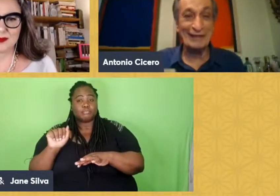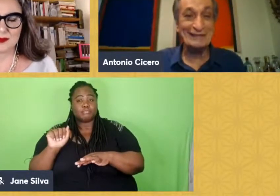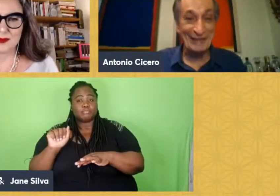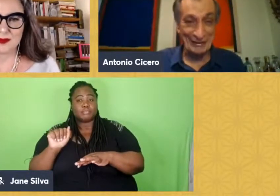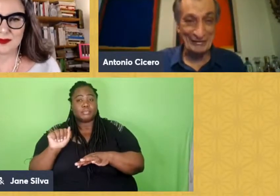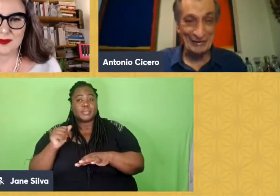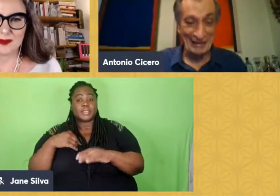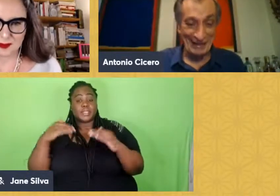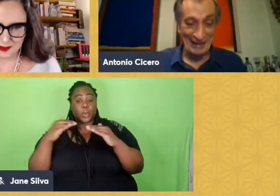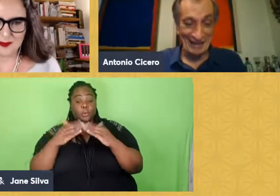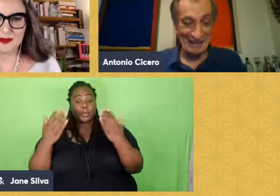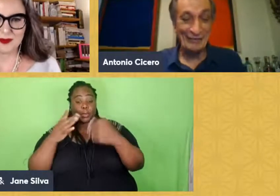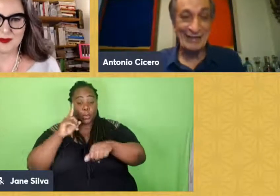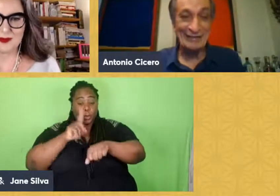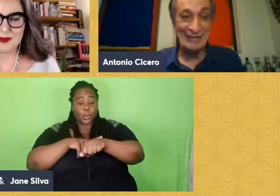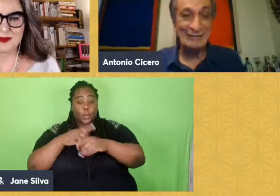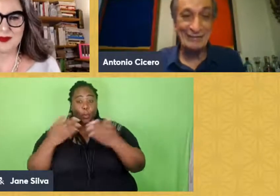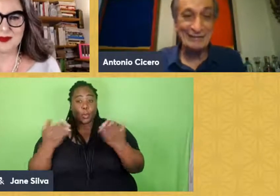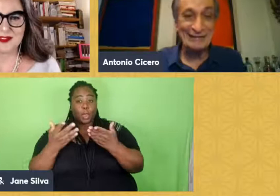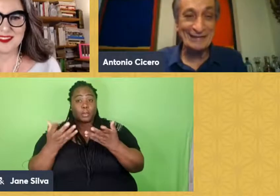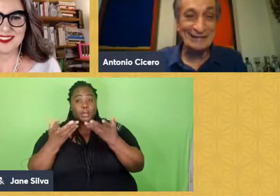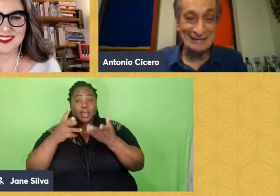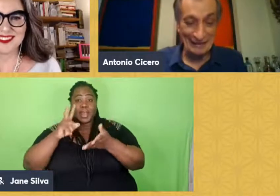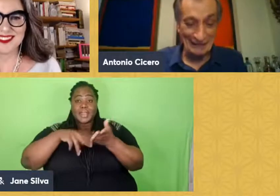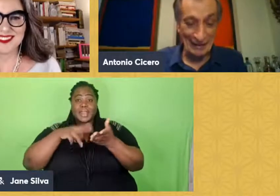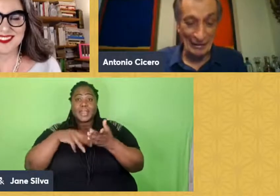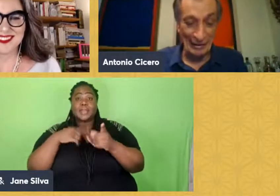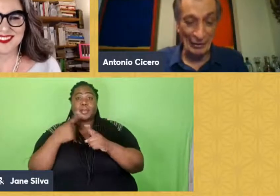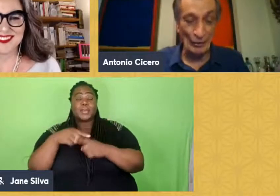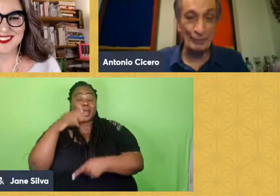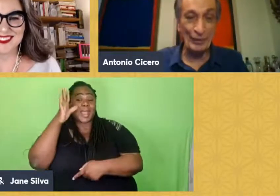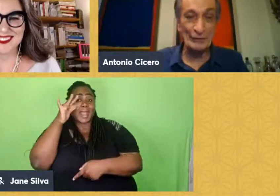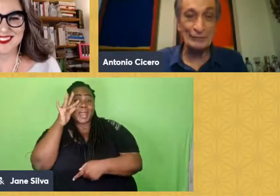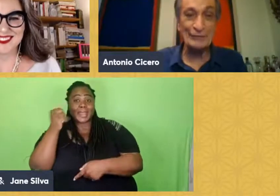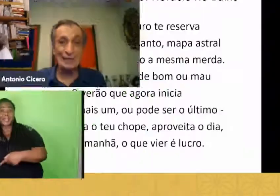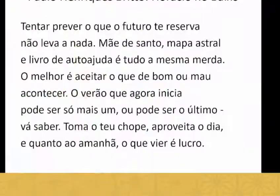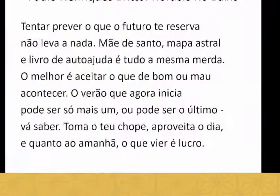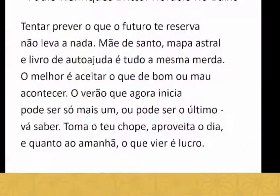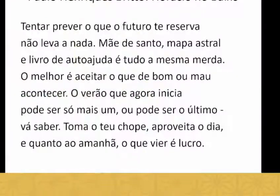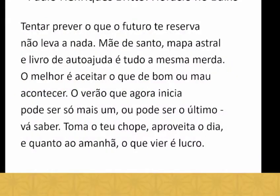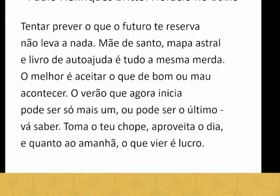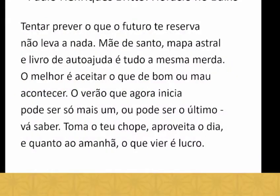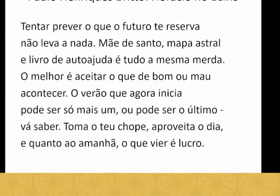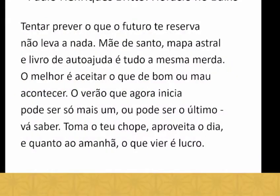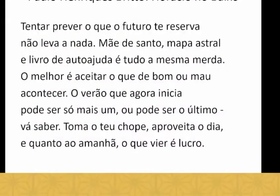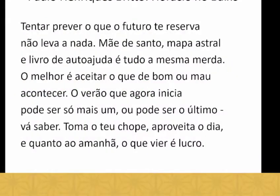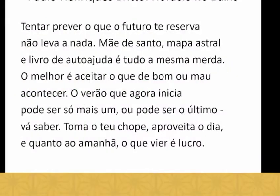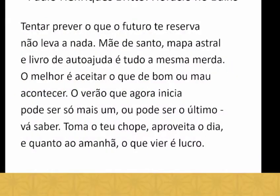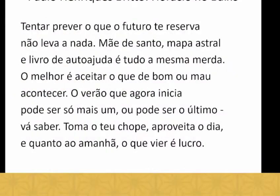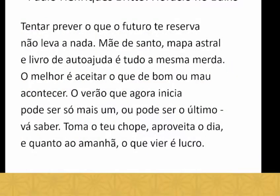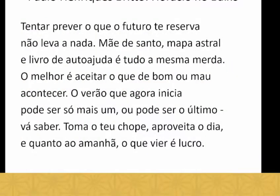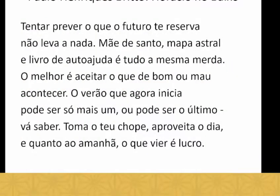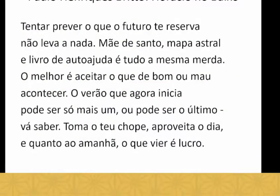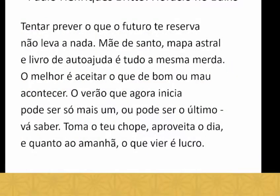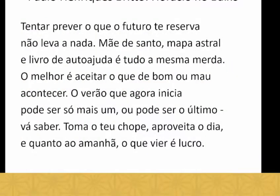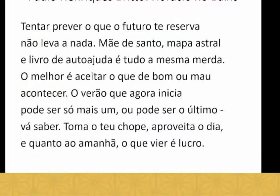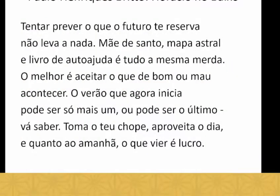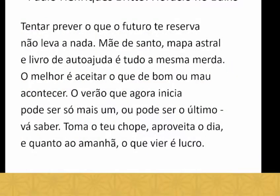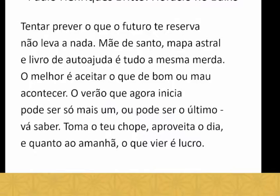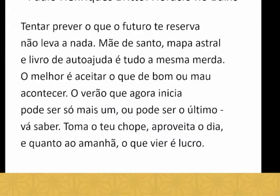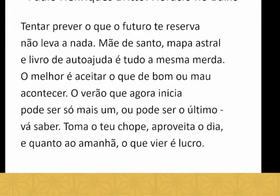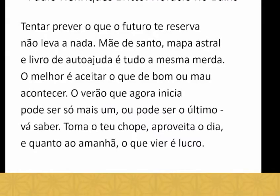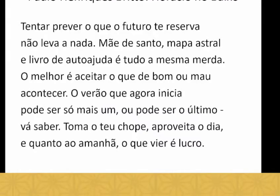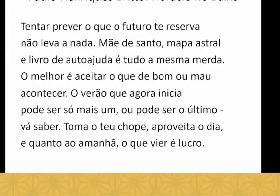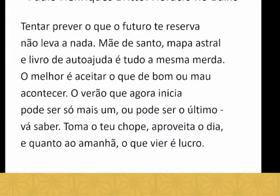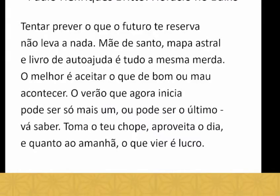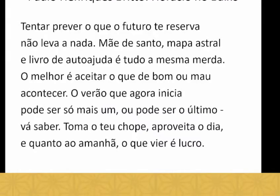o presente. E eu quero ler porque é muito interessante, é o próximo slide, é o número 5. Chama-se